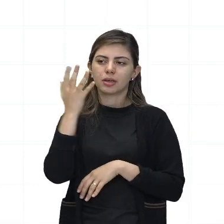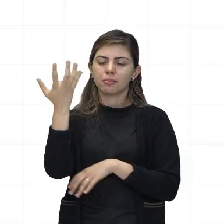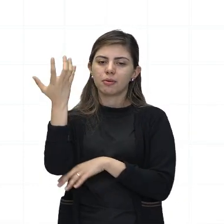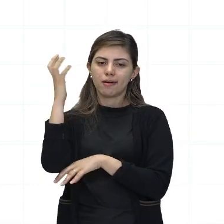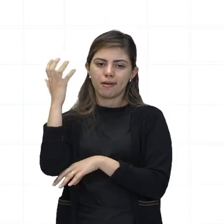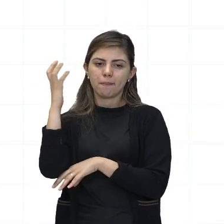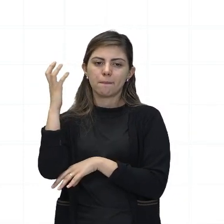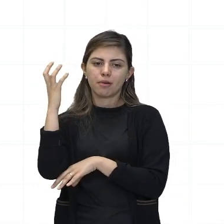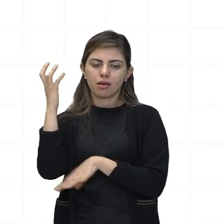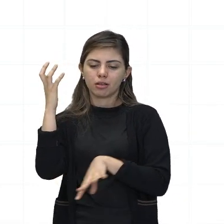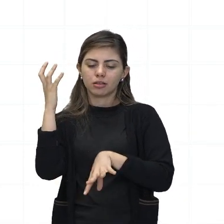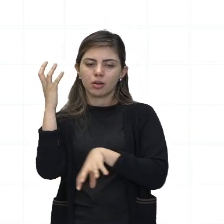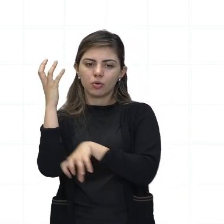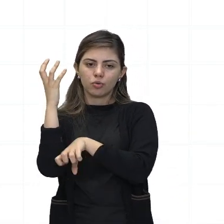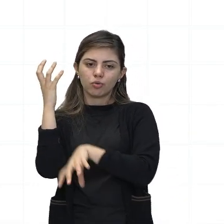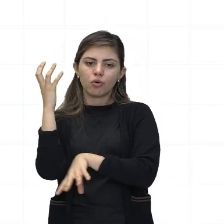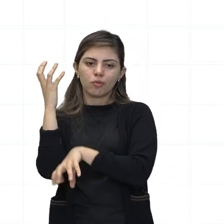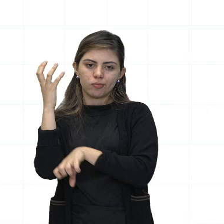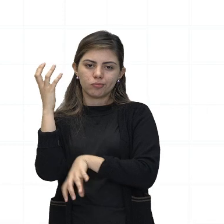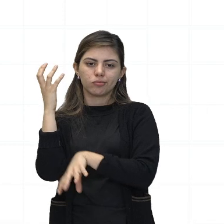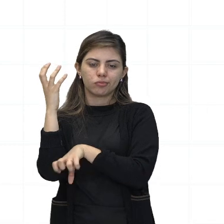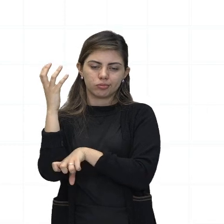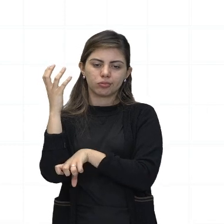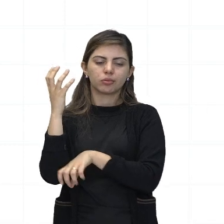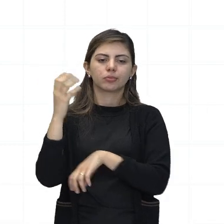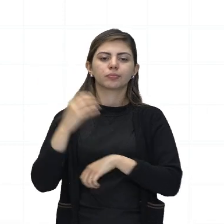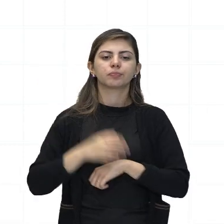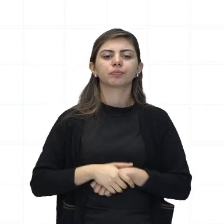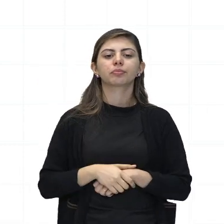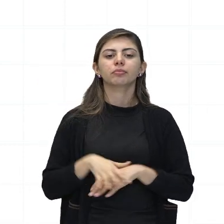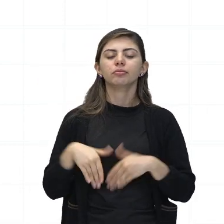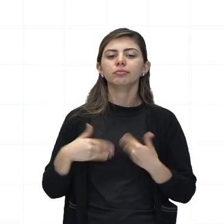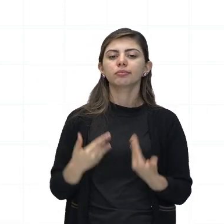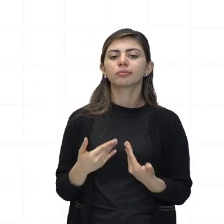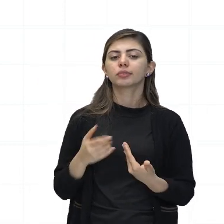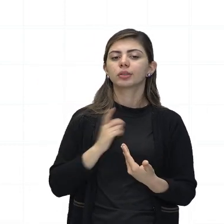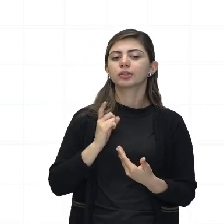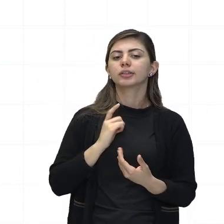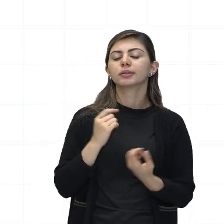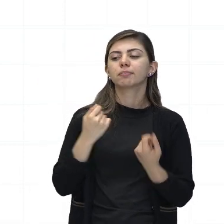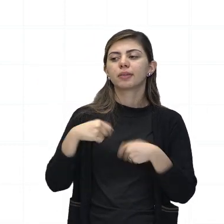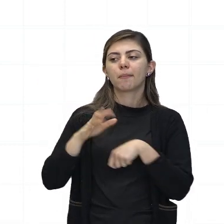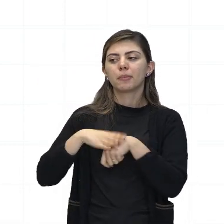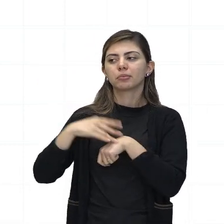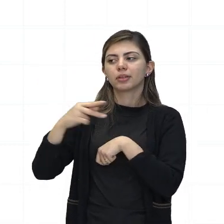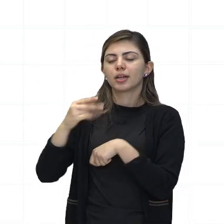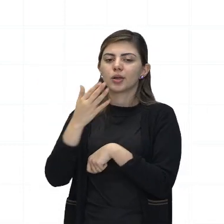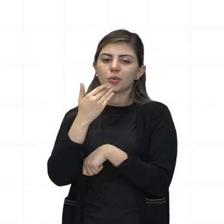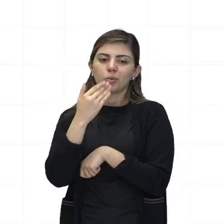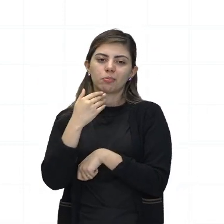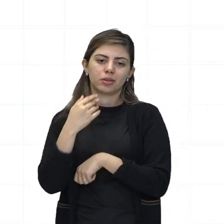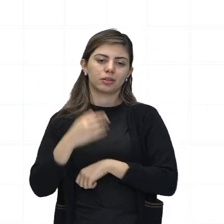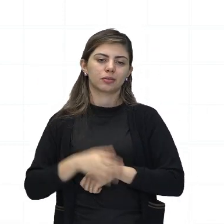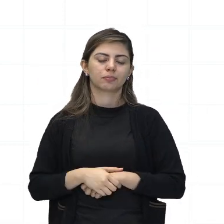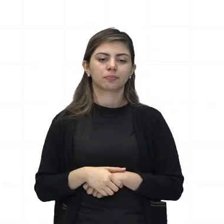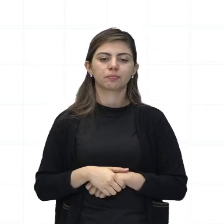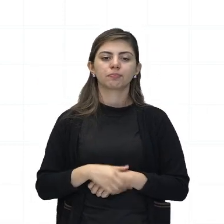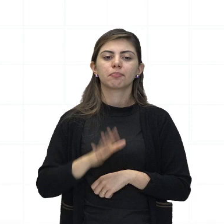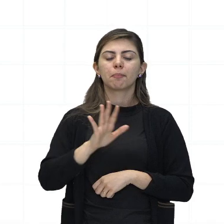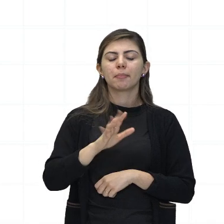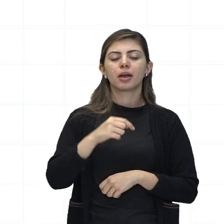serem eucariontes, multicelulares e autotróficos, eles já têm a capacidade de produzir seu próprio alimento. E no